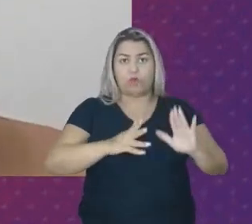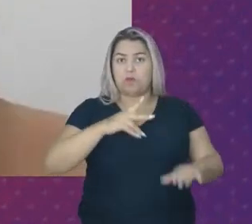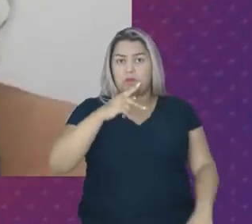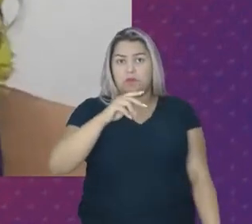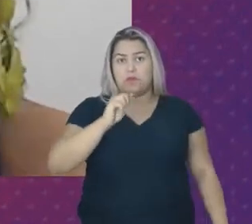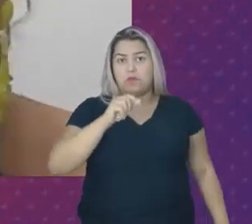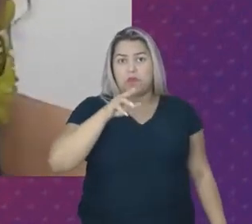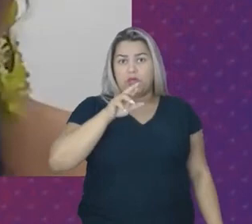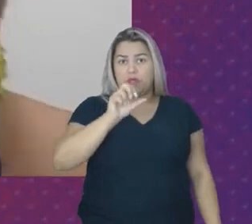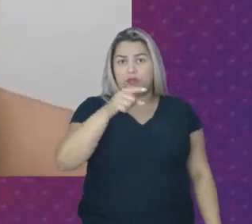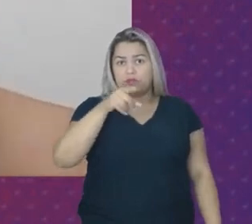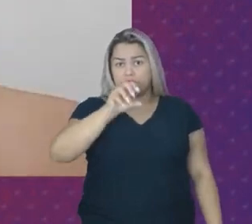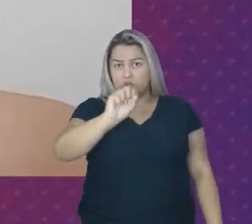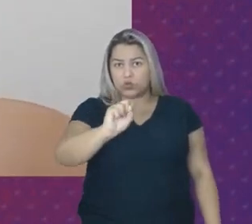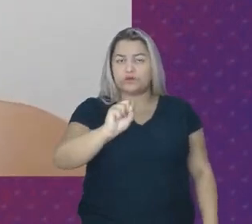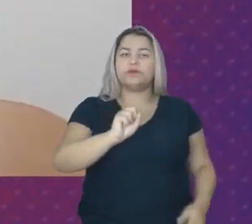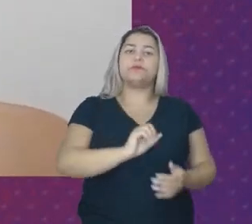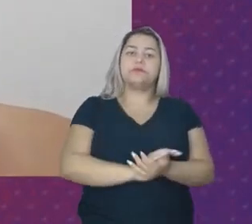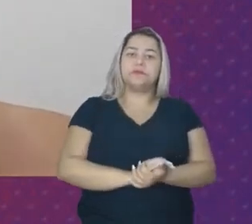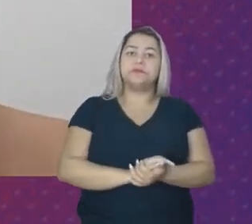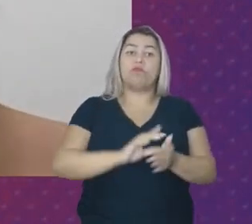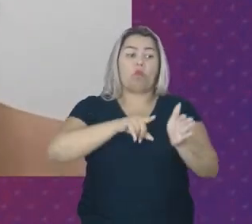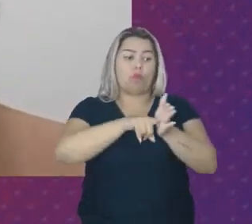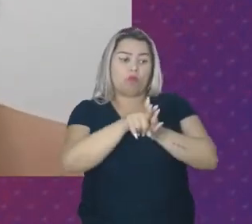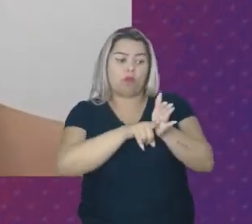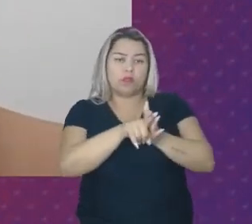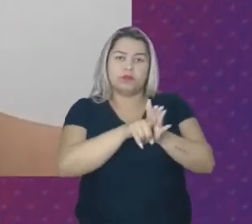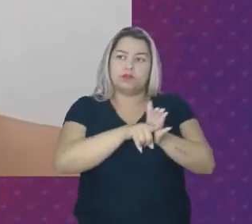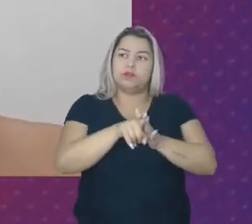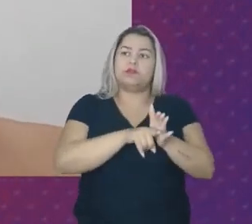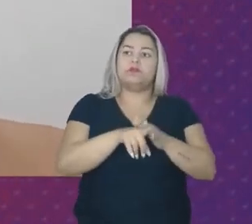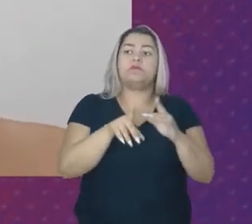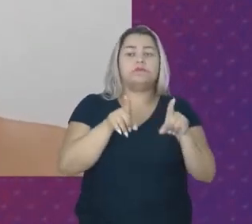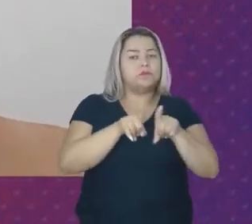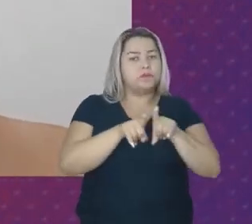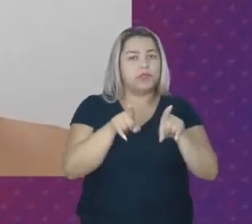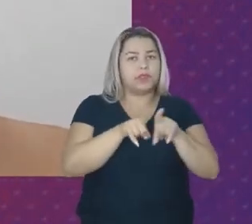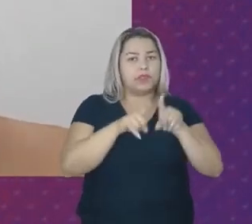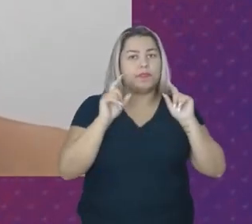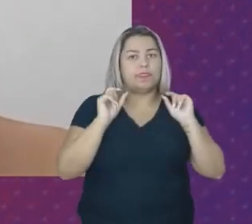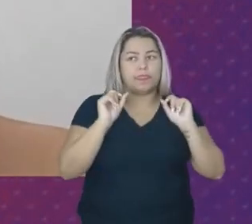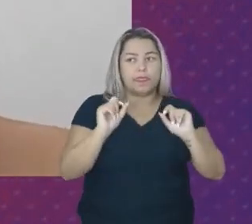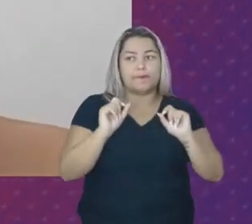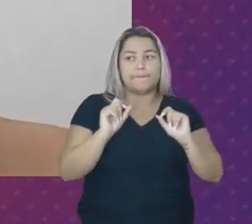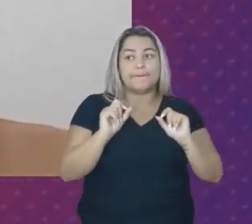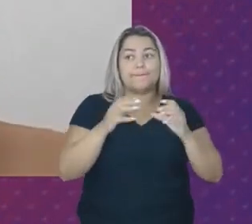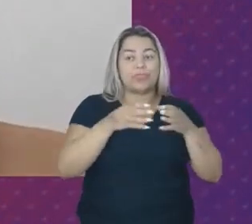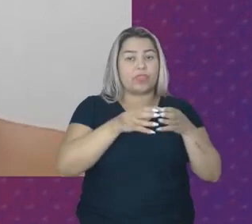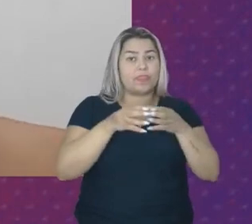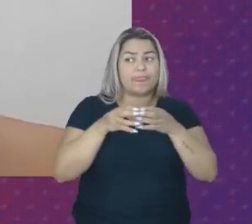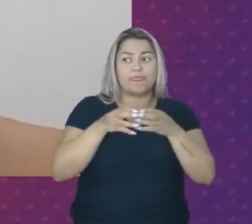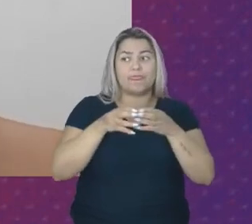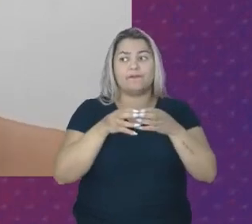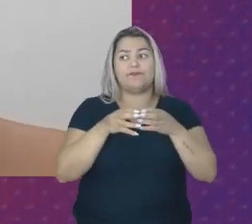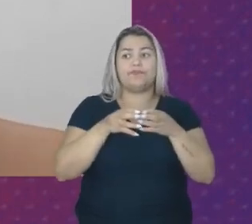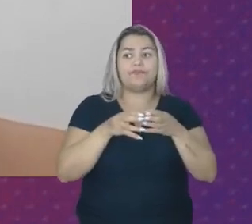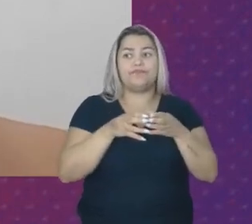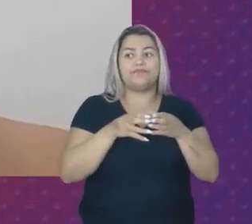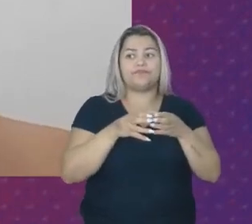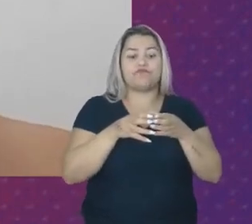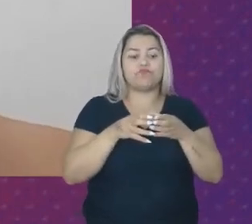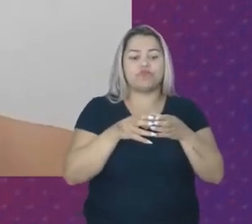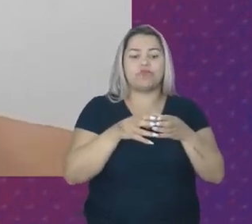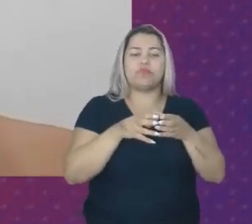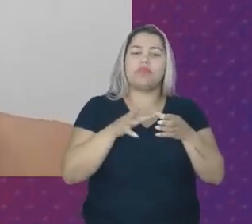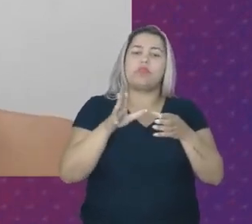o explorador, na exploradora, no nosso caso, é aquele arquétipo, quinto arquétipo que eu